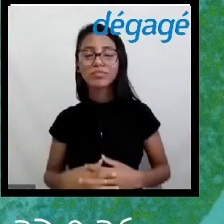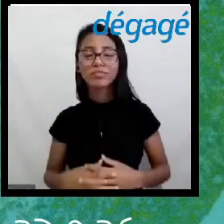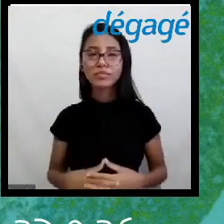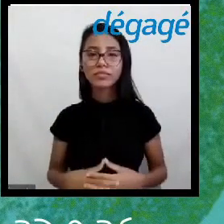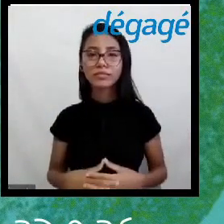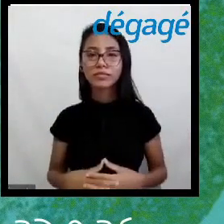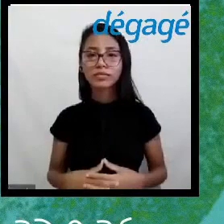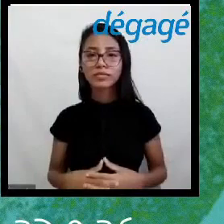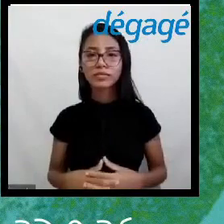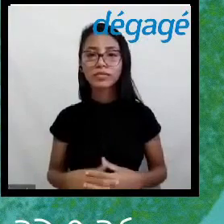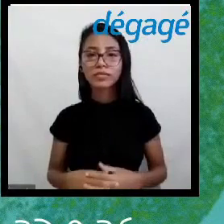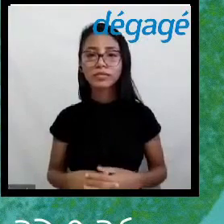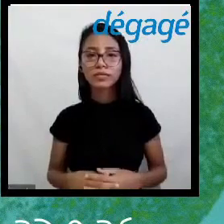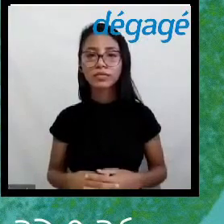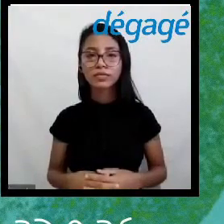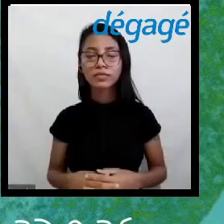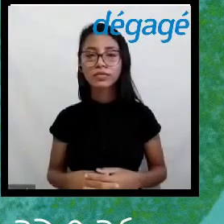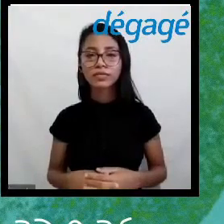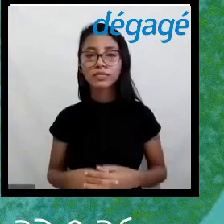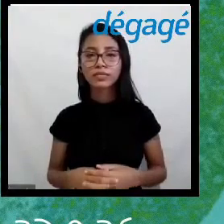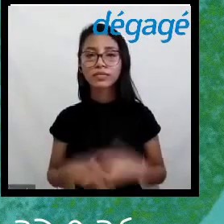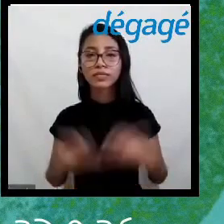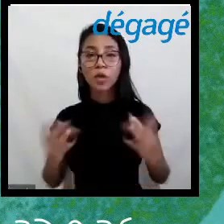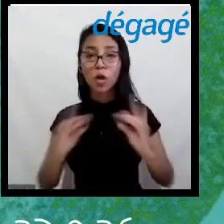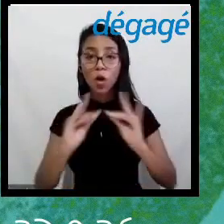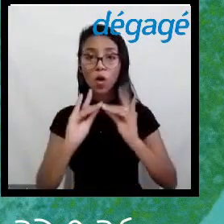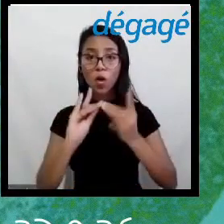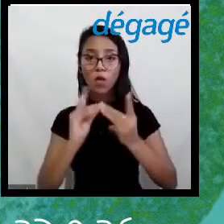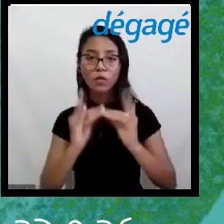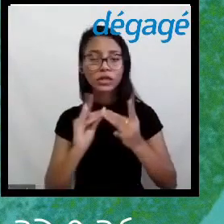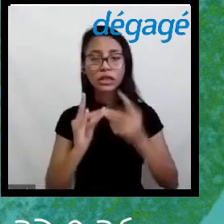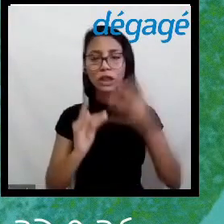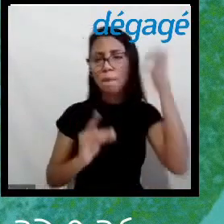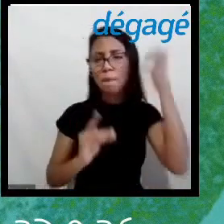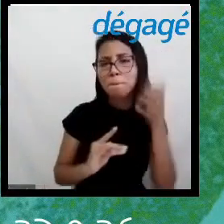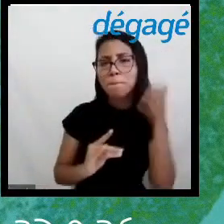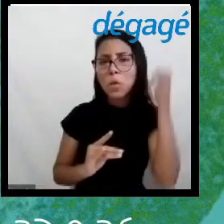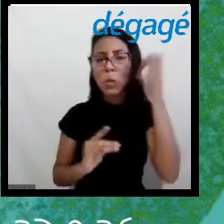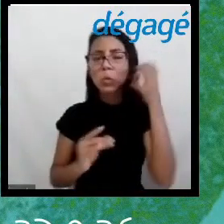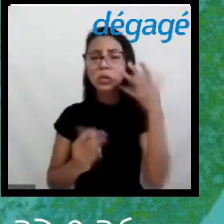A oficina de música, aula de canto, de instrumento, uma abordagem mais, no caso,